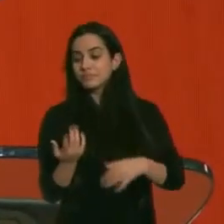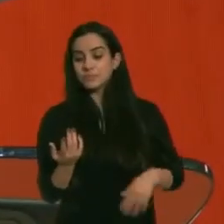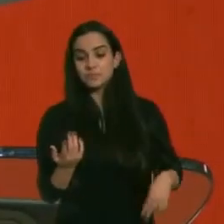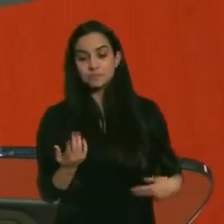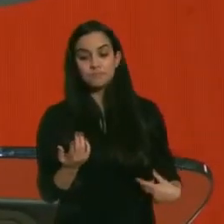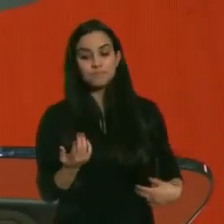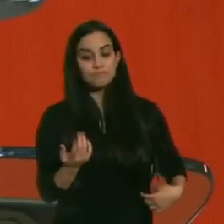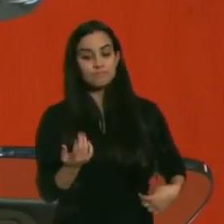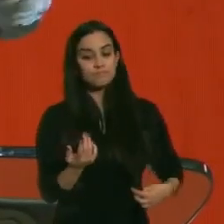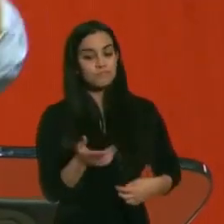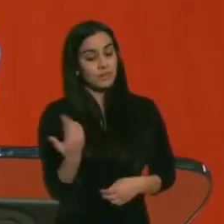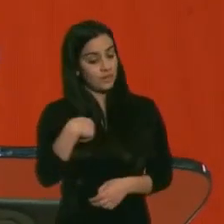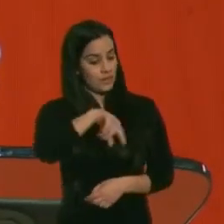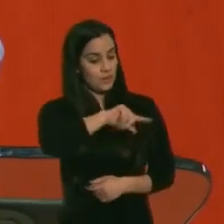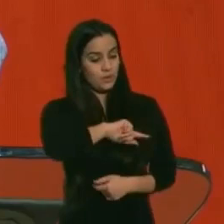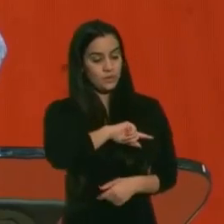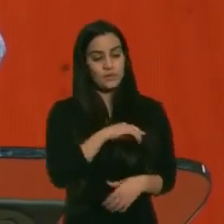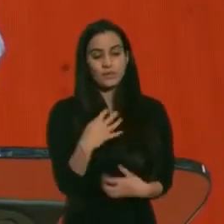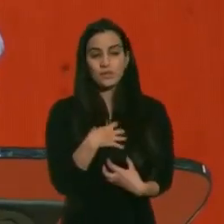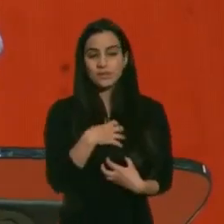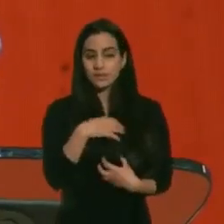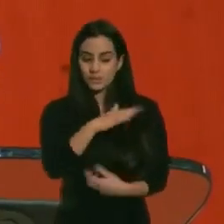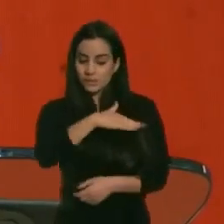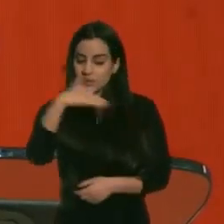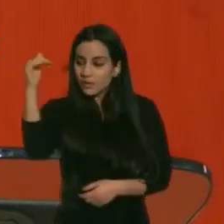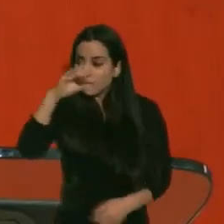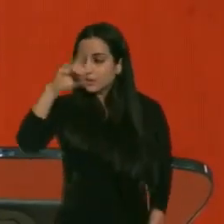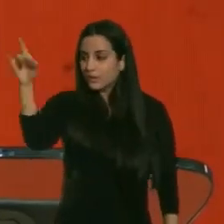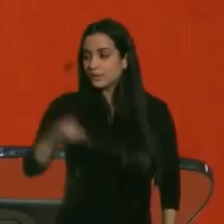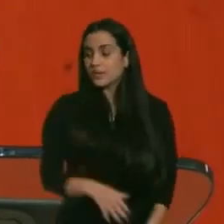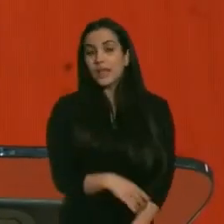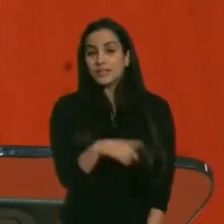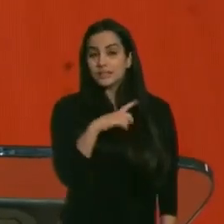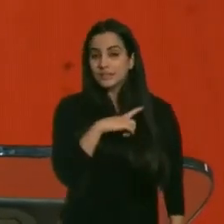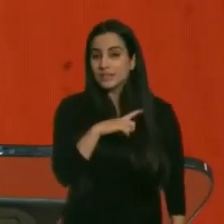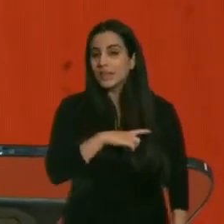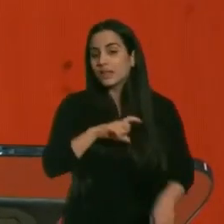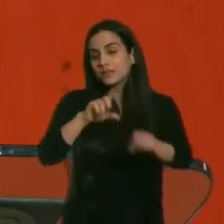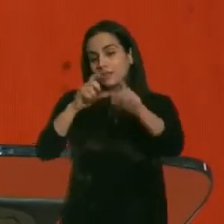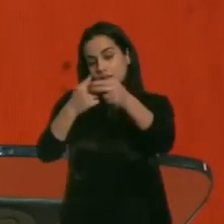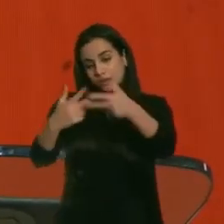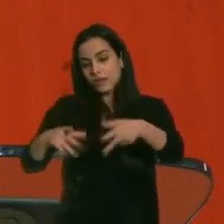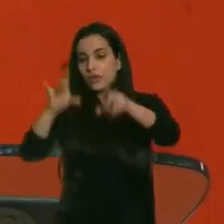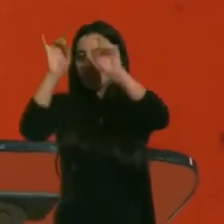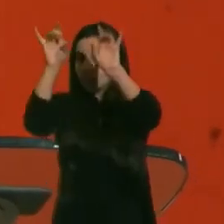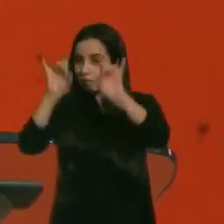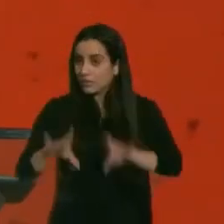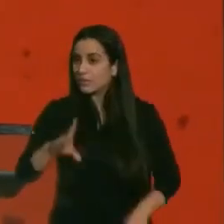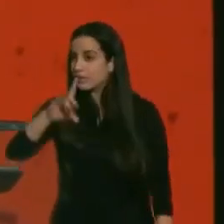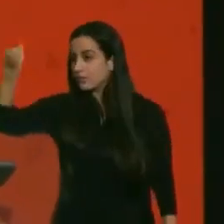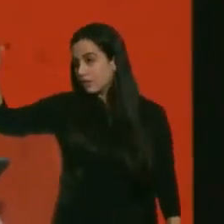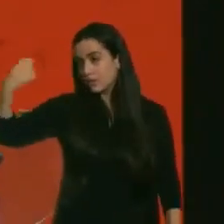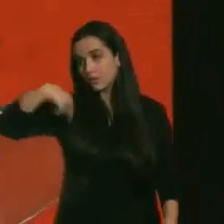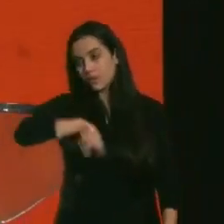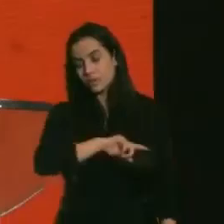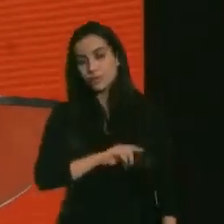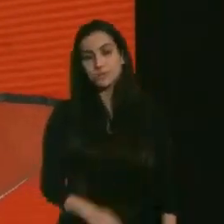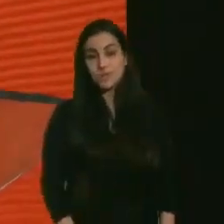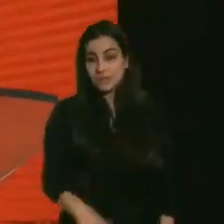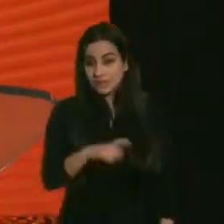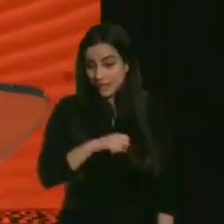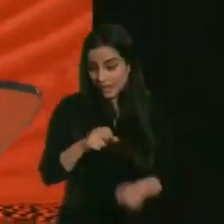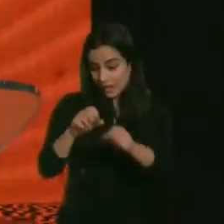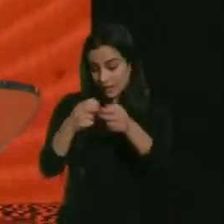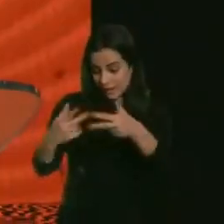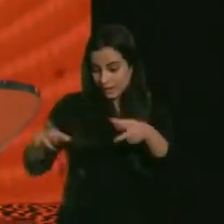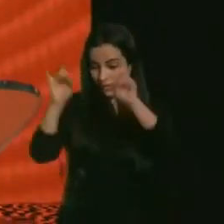é então que ouvimos o convite. Há lugar na mesa do rei para você. Há lugar